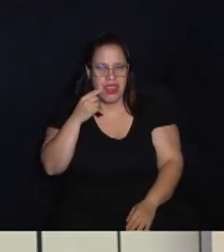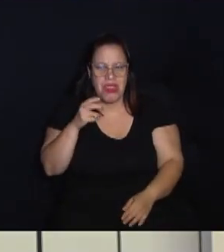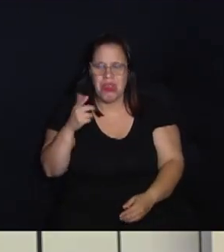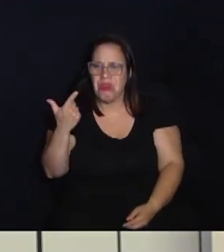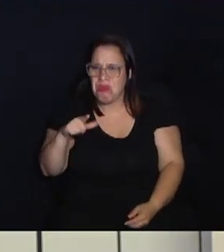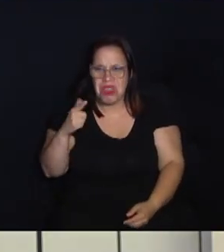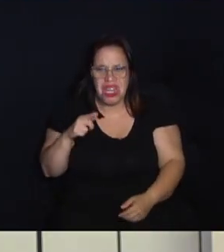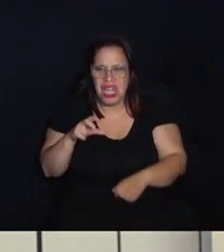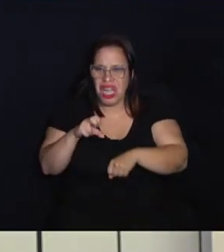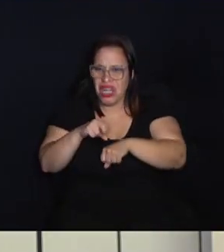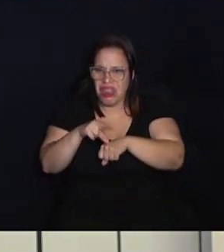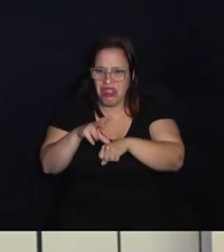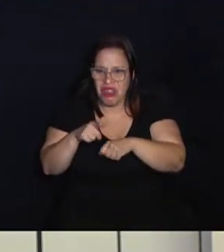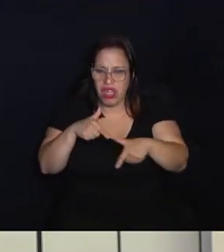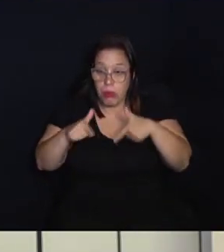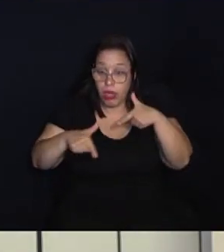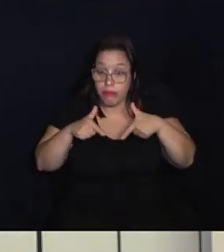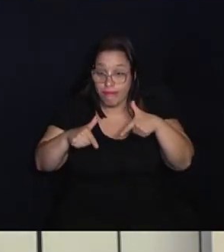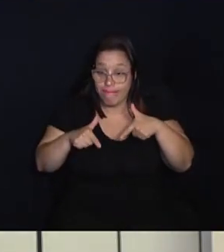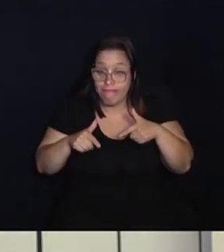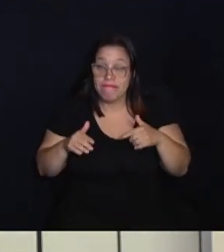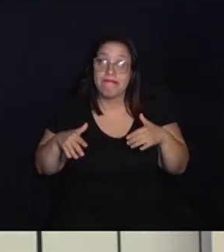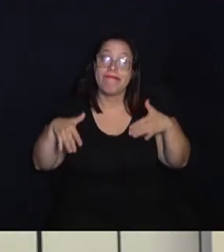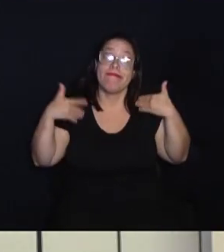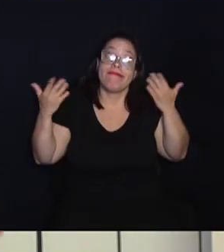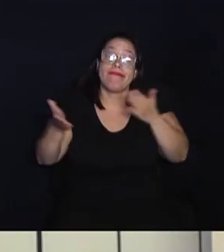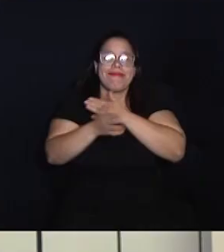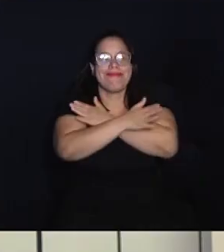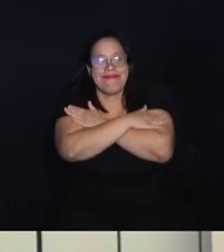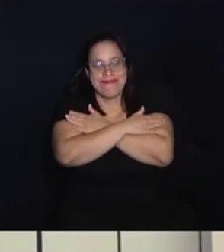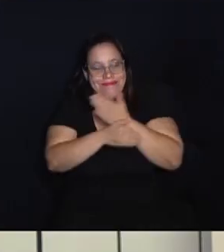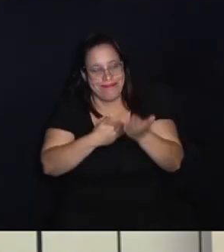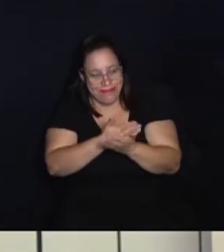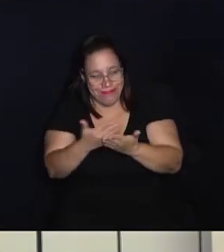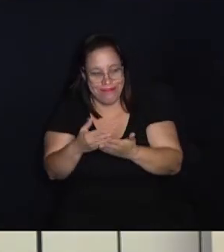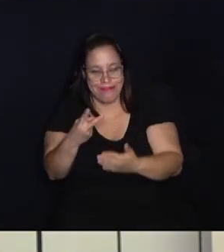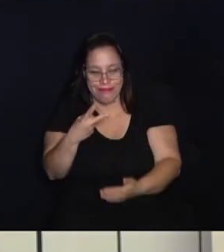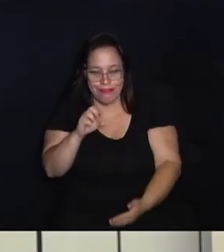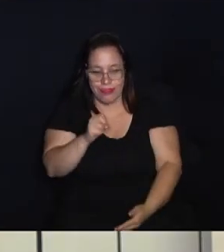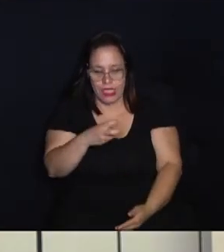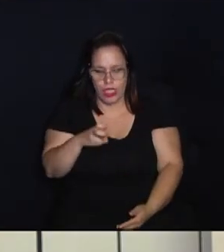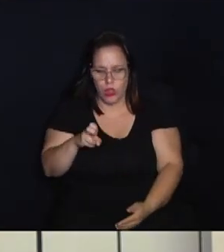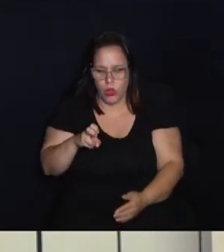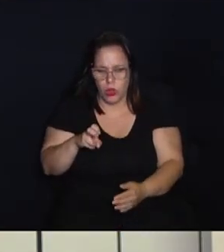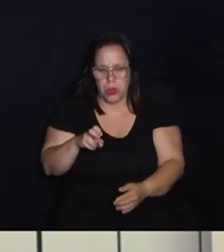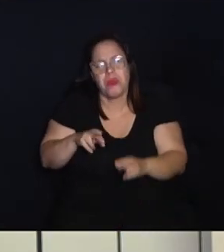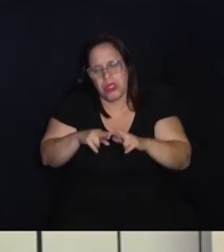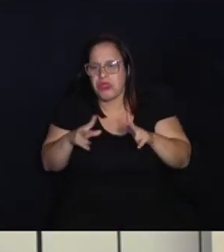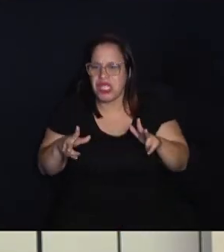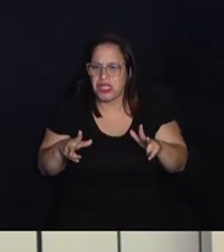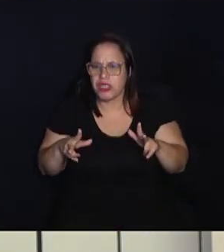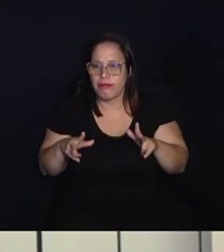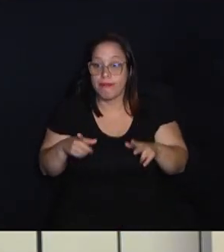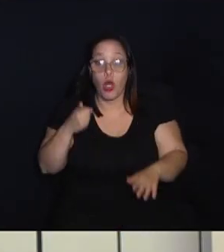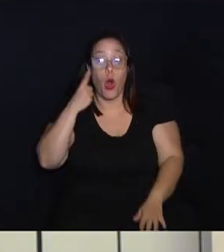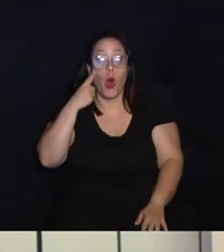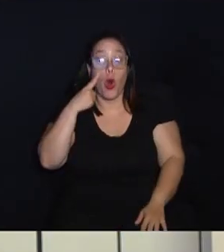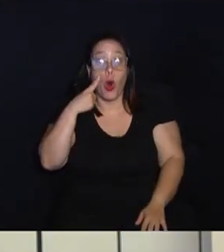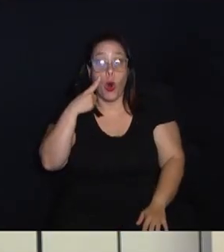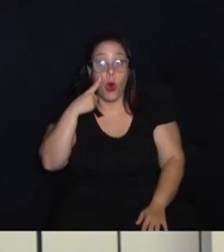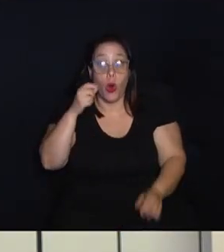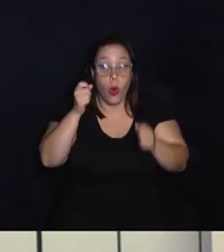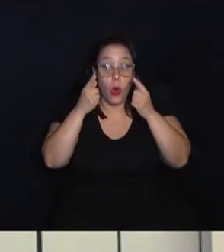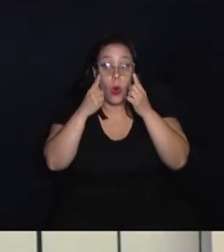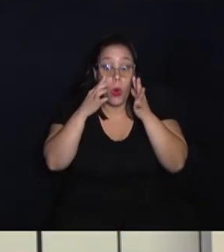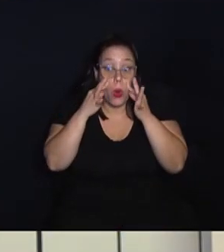desempregado, disponível para o mercado de trabalho ou quer começar 2025 com um emprego diferente, preste atenção, porque o